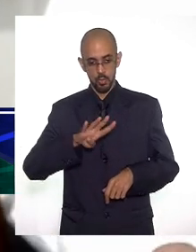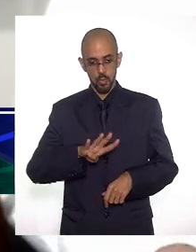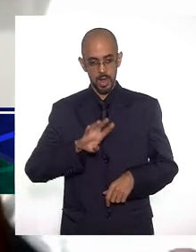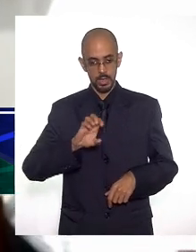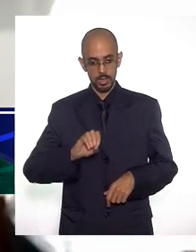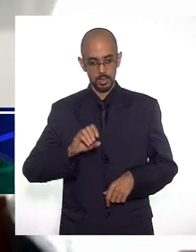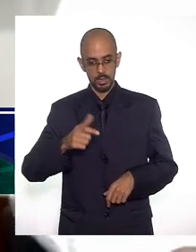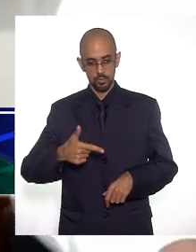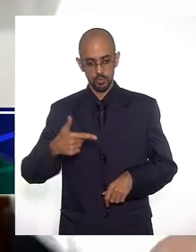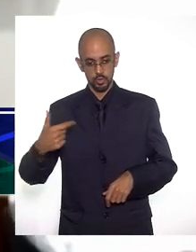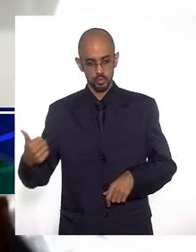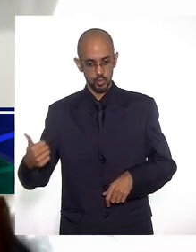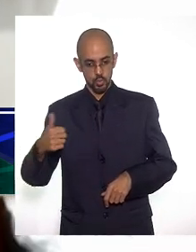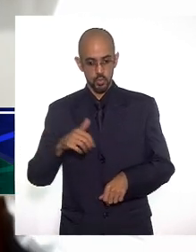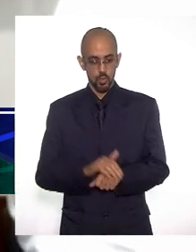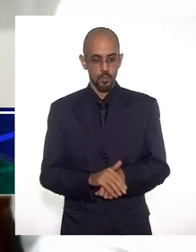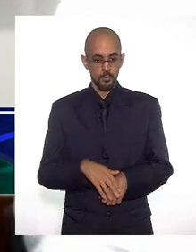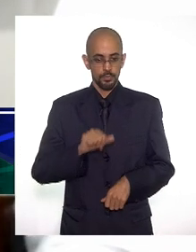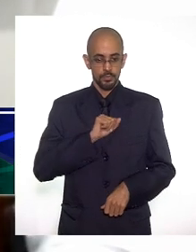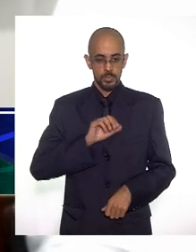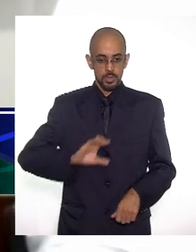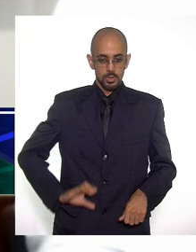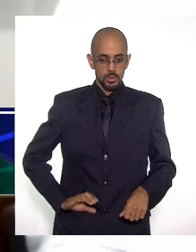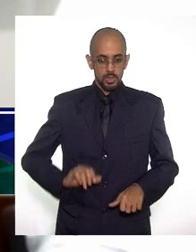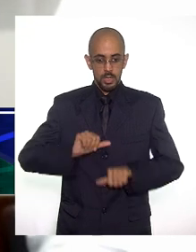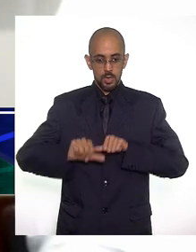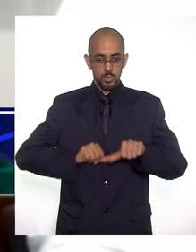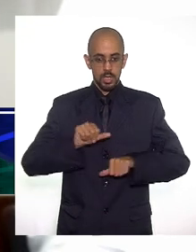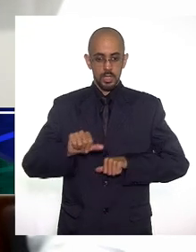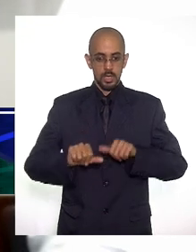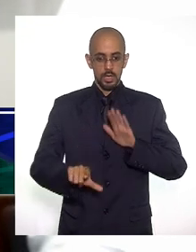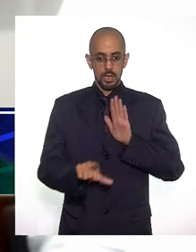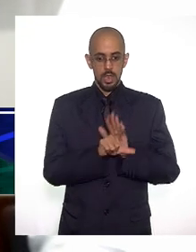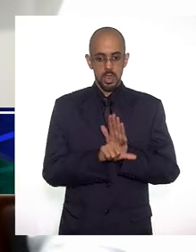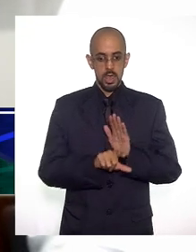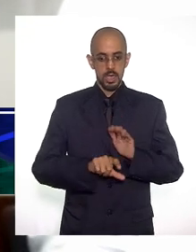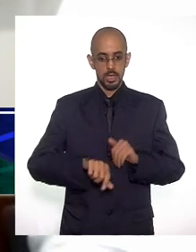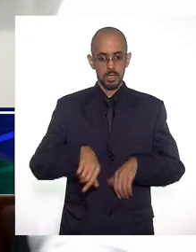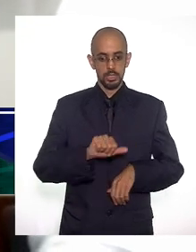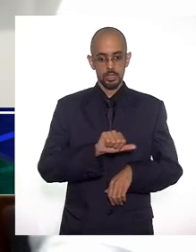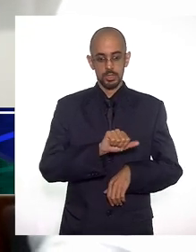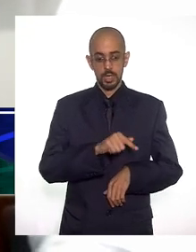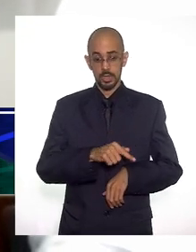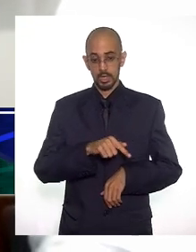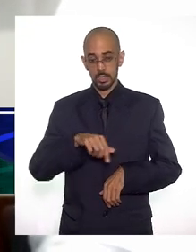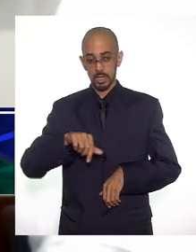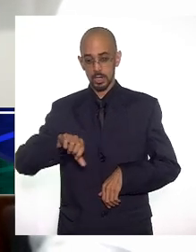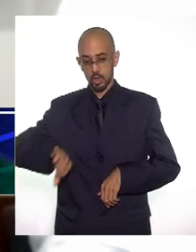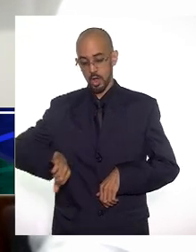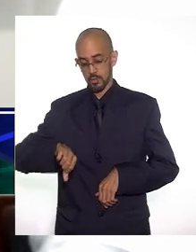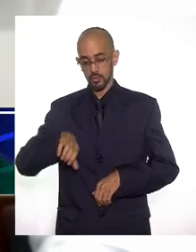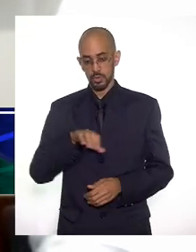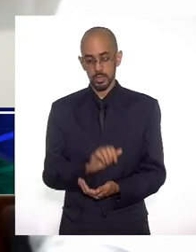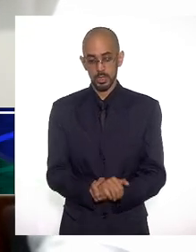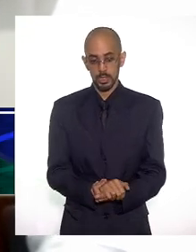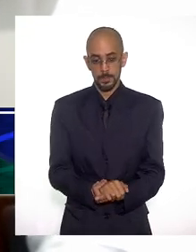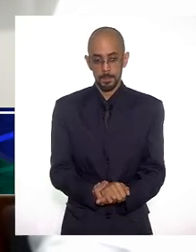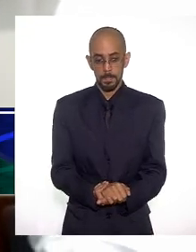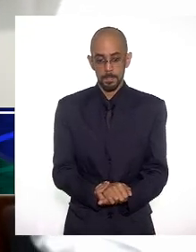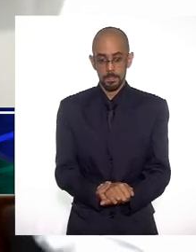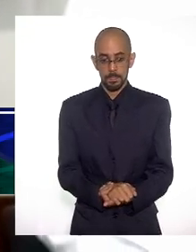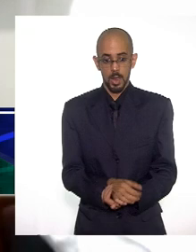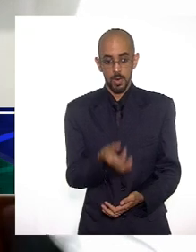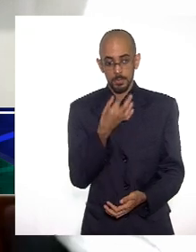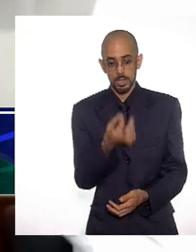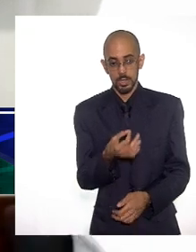de autoria do deputado André Ceciliano, que altera a lei 287, de 4 de dezembro de 79. Pareceres da Comissão de Constituição